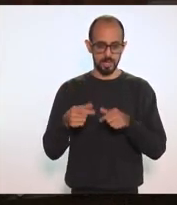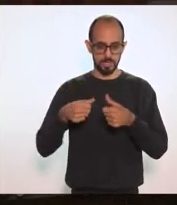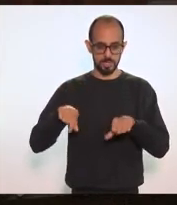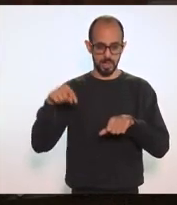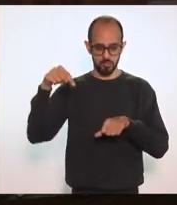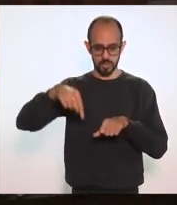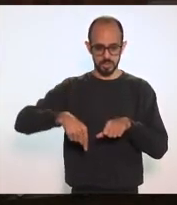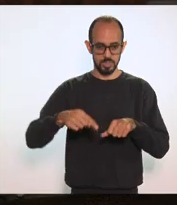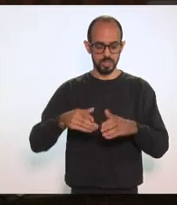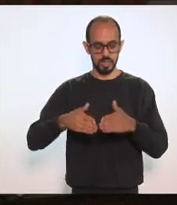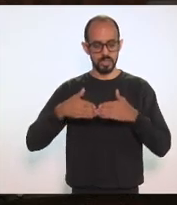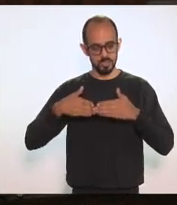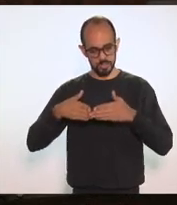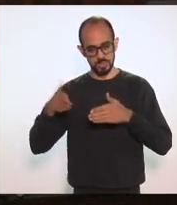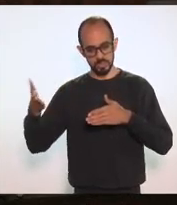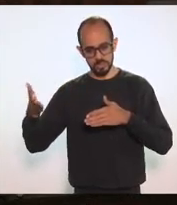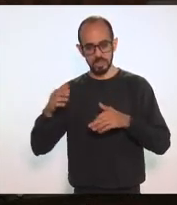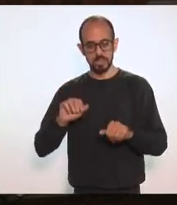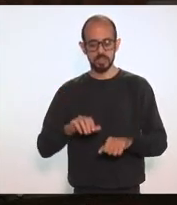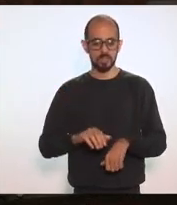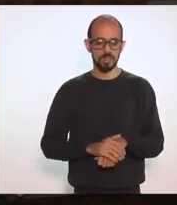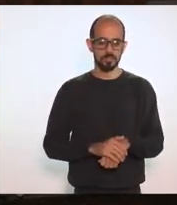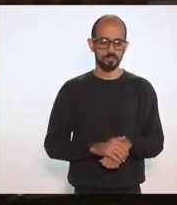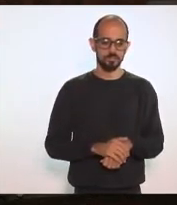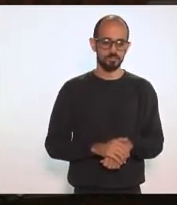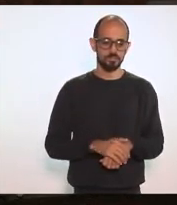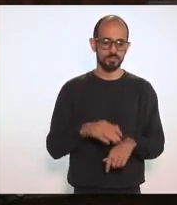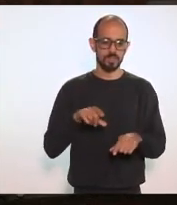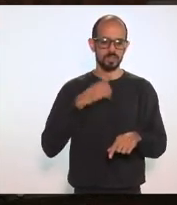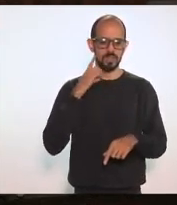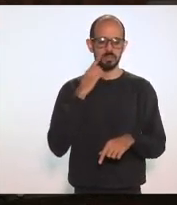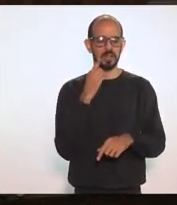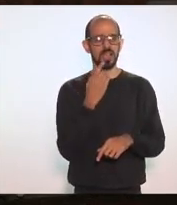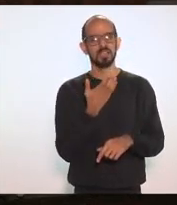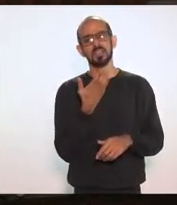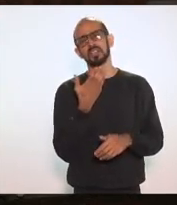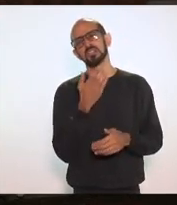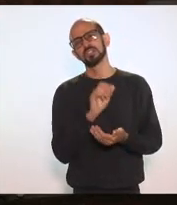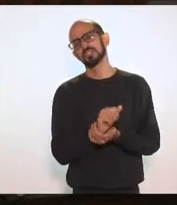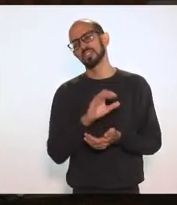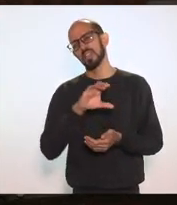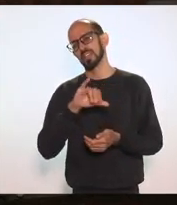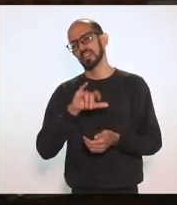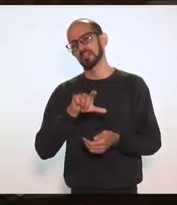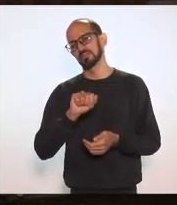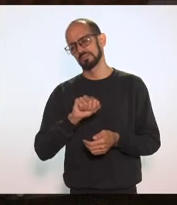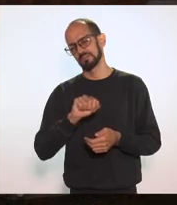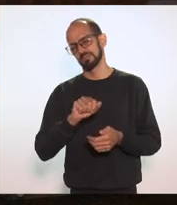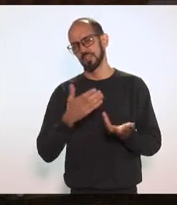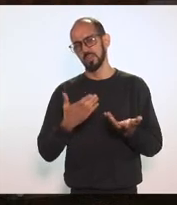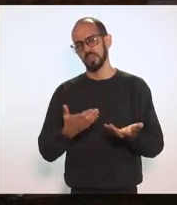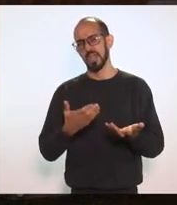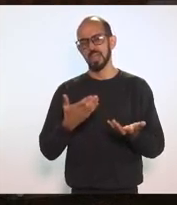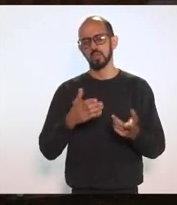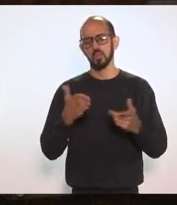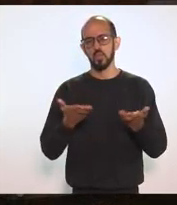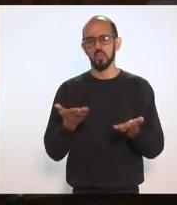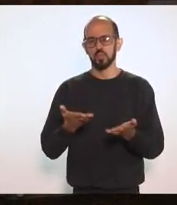de apreço, mandar um abraço para o Renan Ferreirinha. Deputada Célia Jordão, eu quero